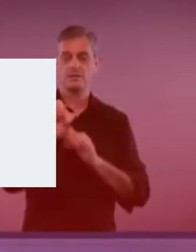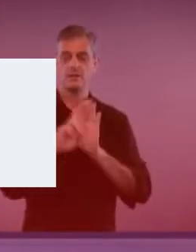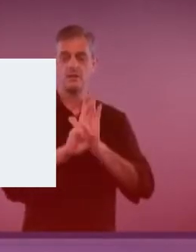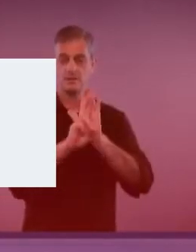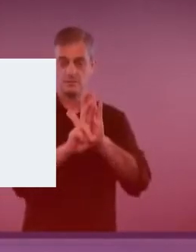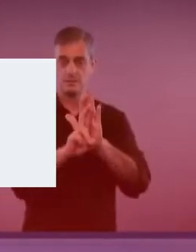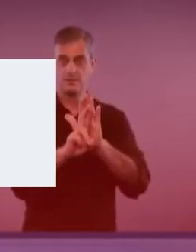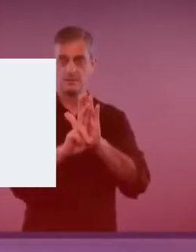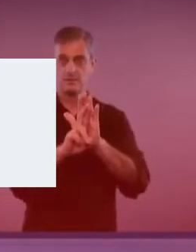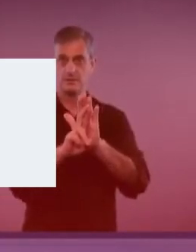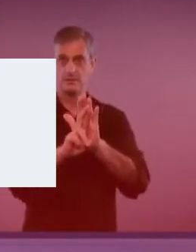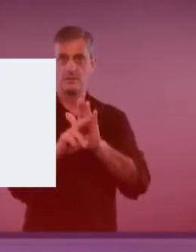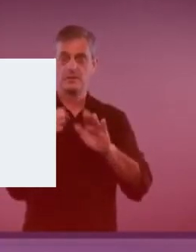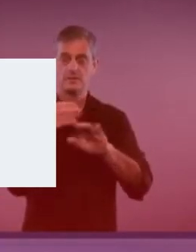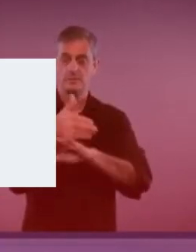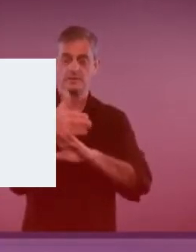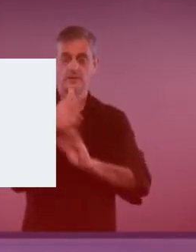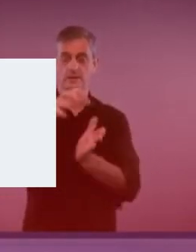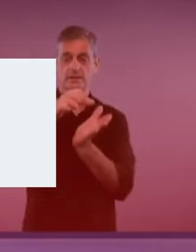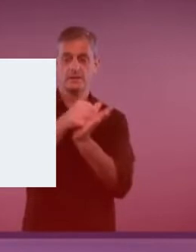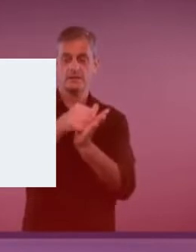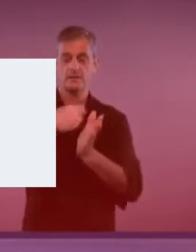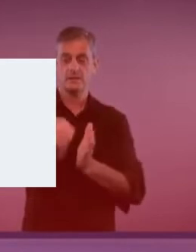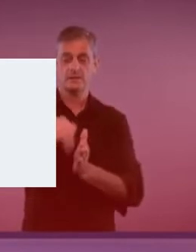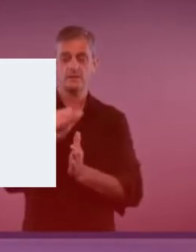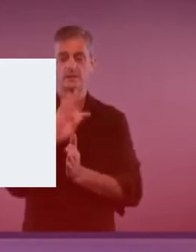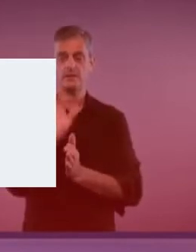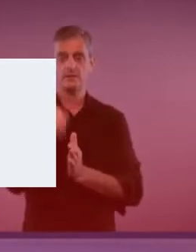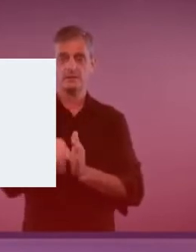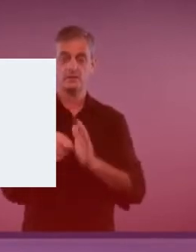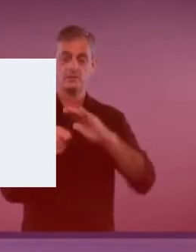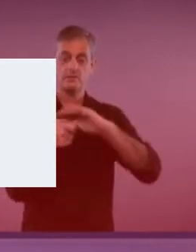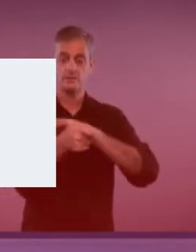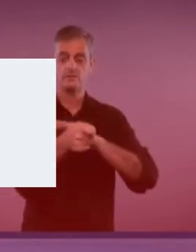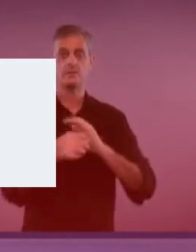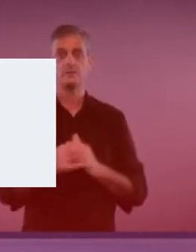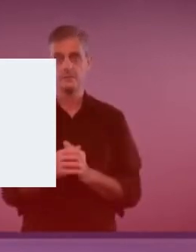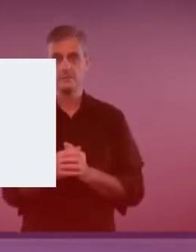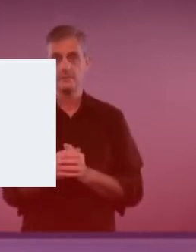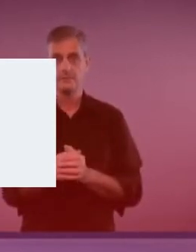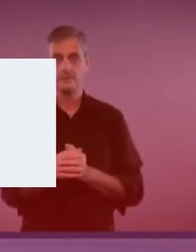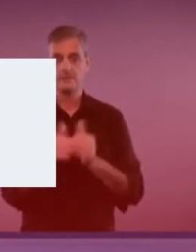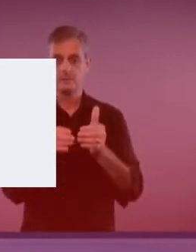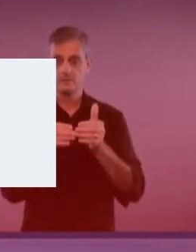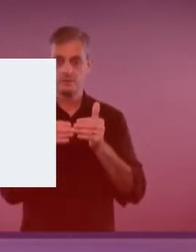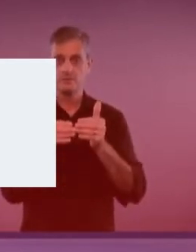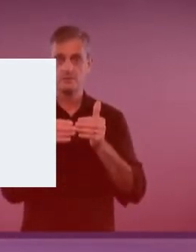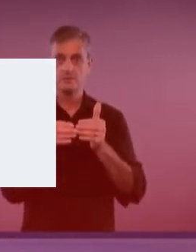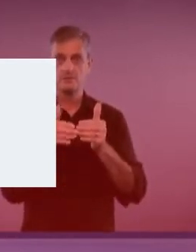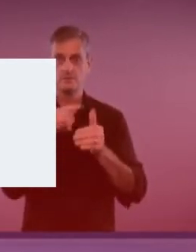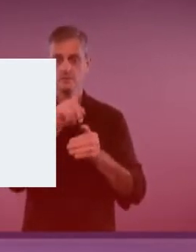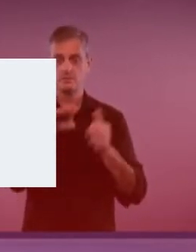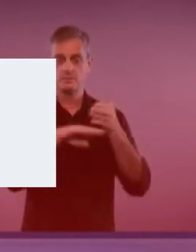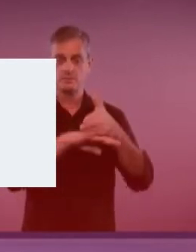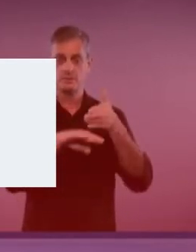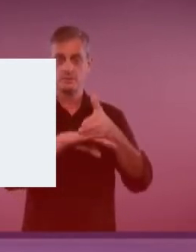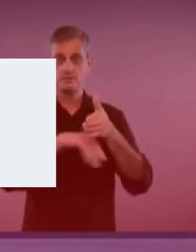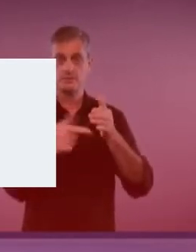pela participante credenciada Necton Investimentos. Solicito que as licitantes que participaram da etapa